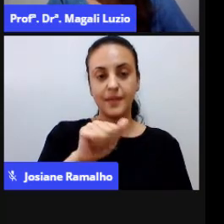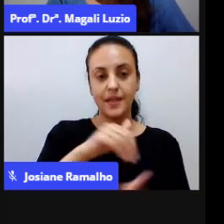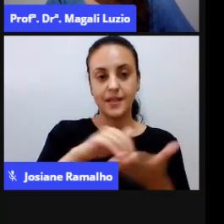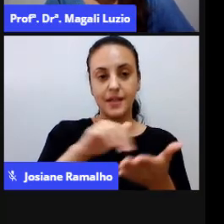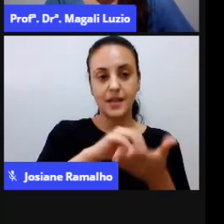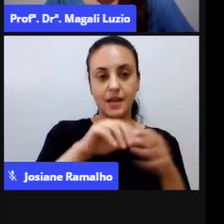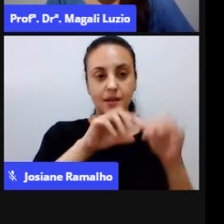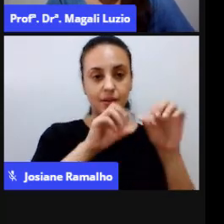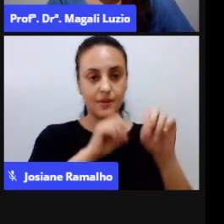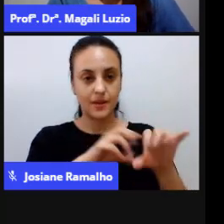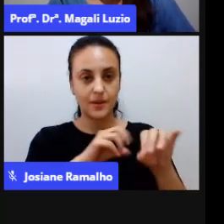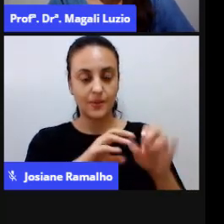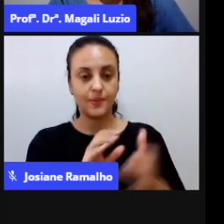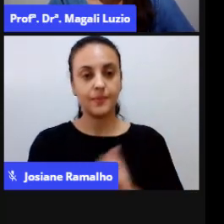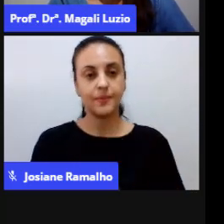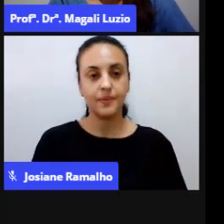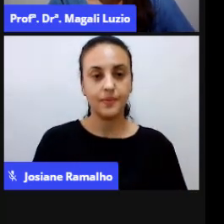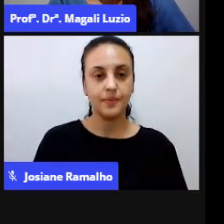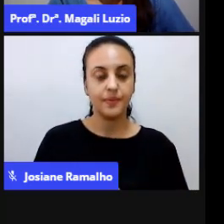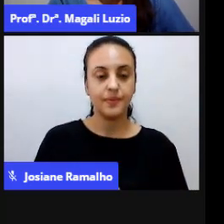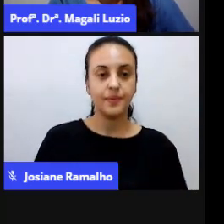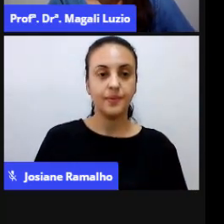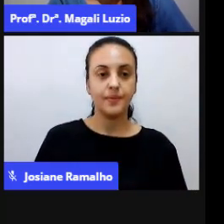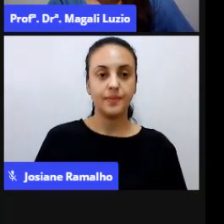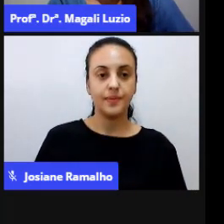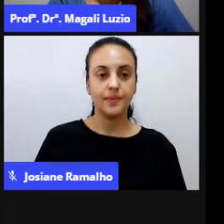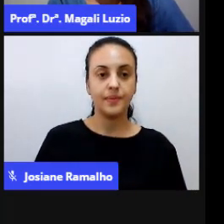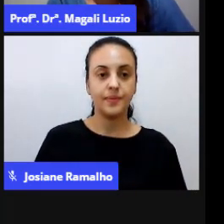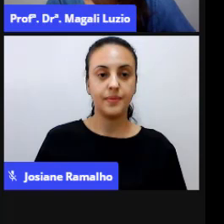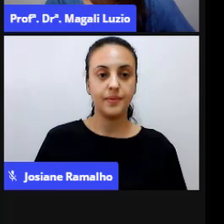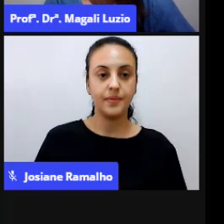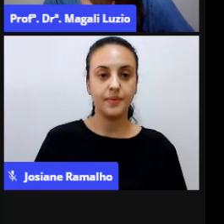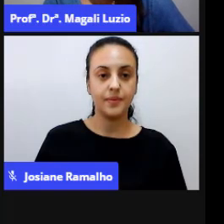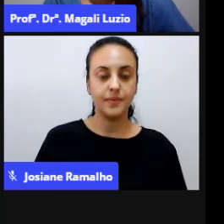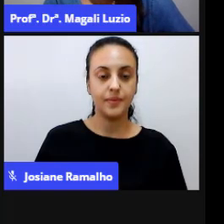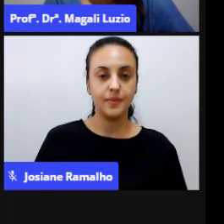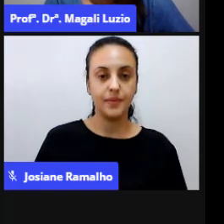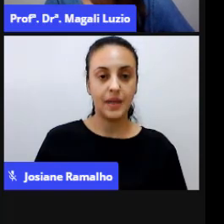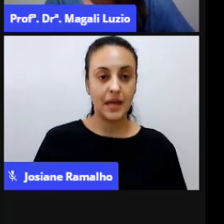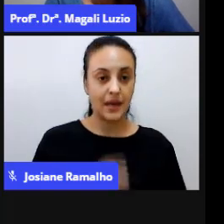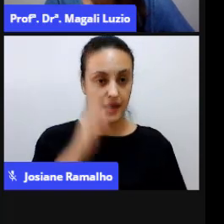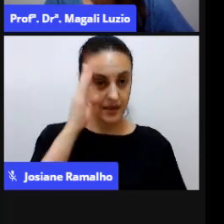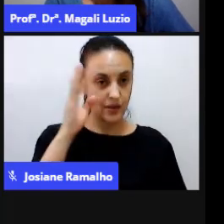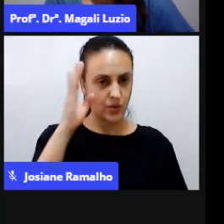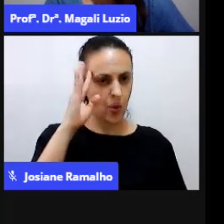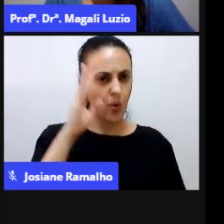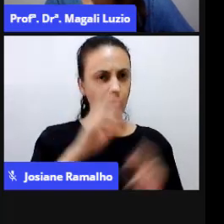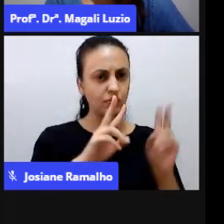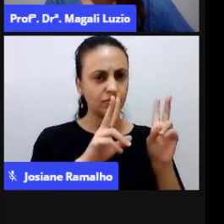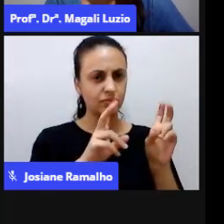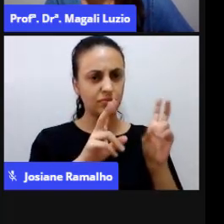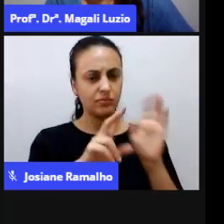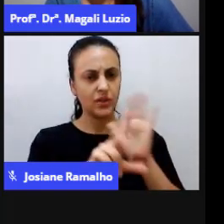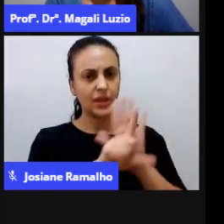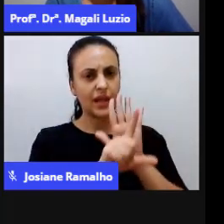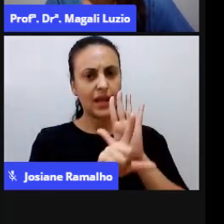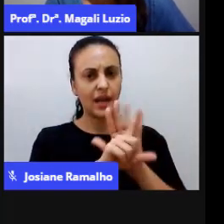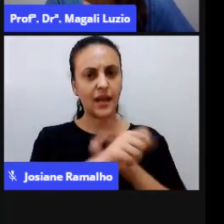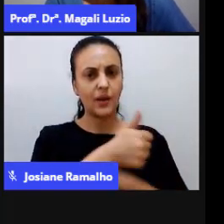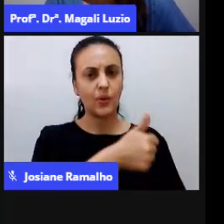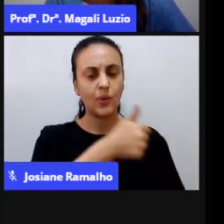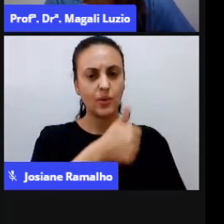O tema é as reflexões sobre a Lei 11.000 e o seu